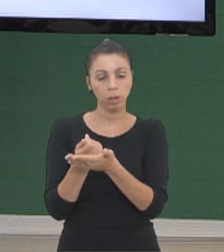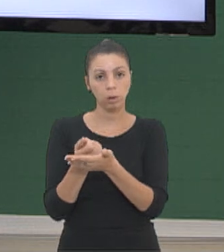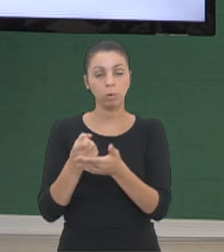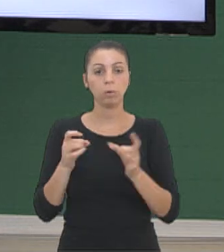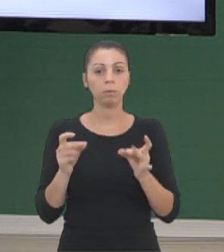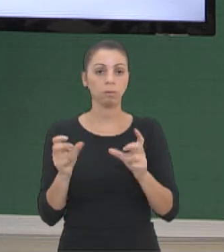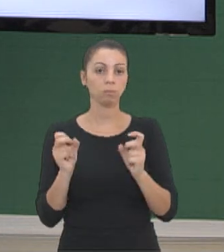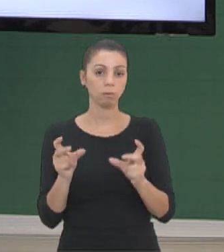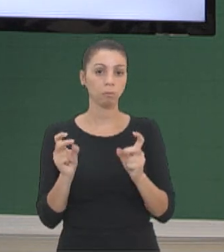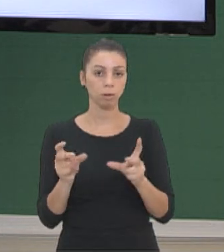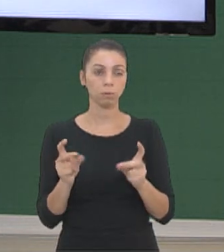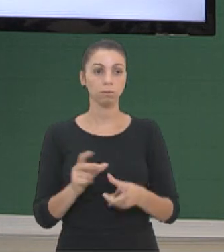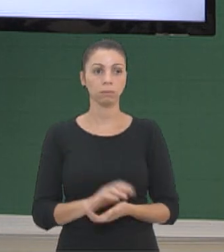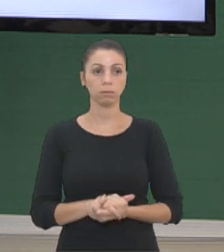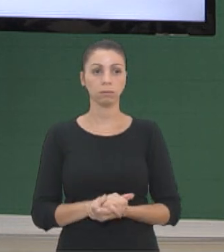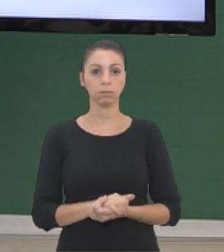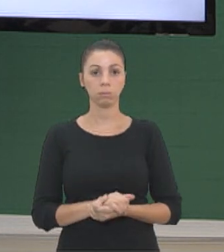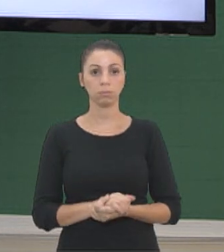vende.